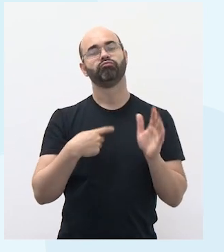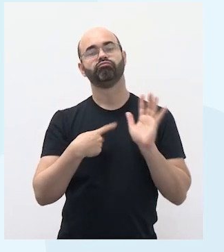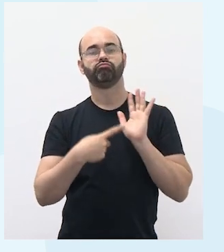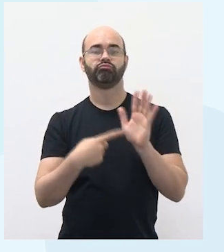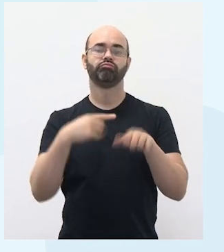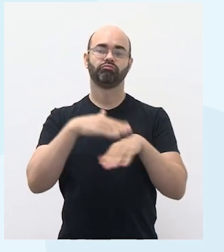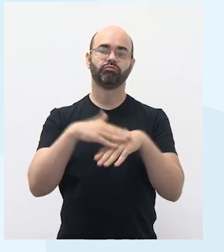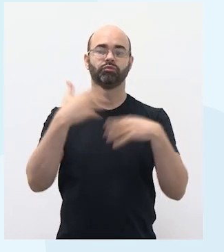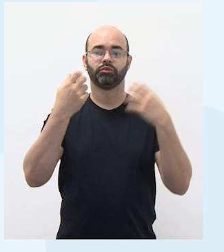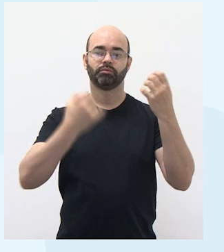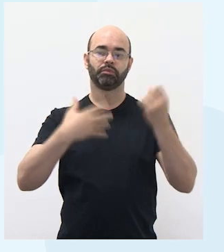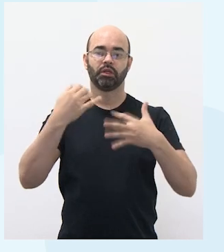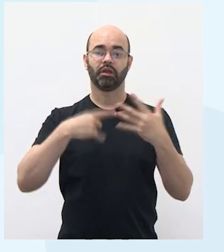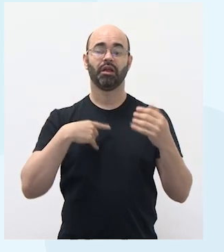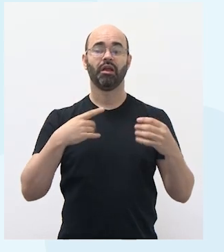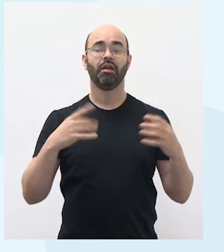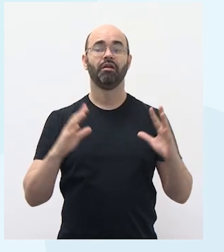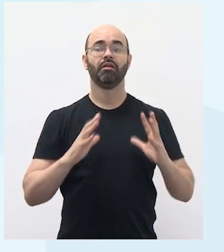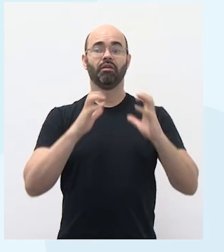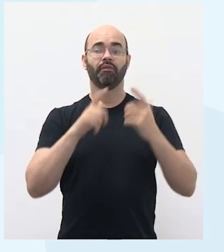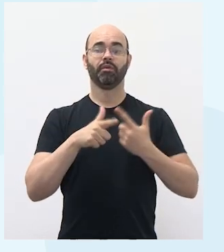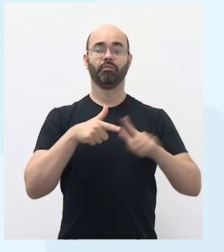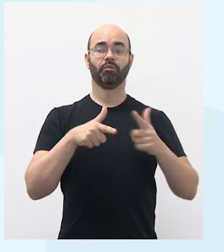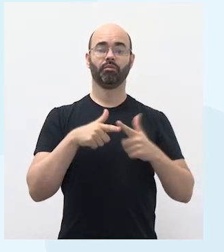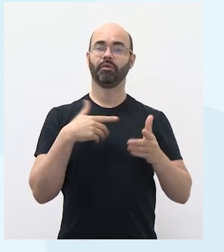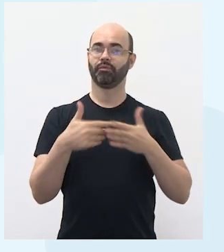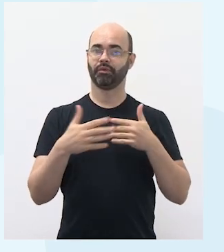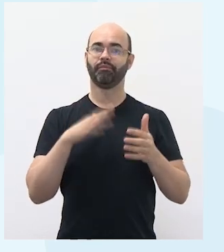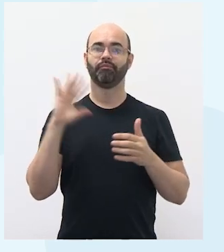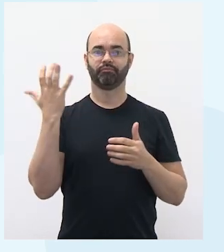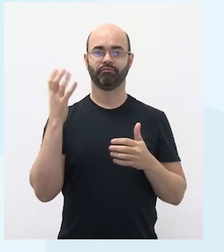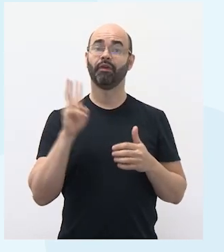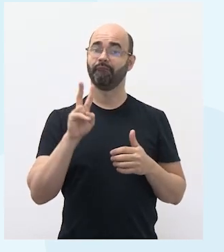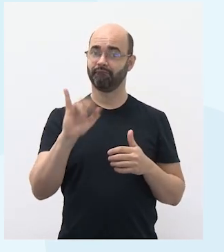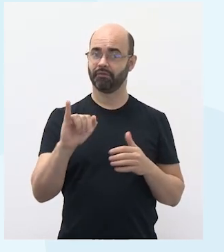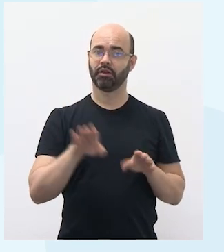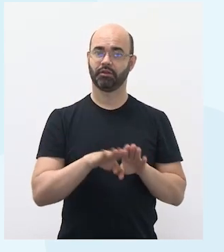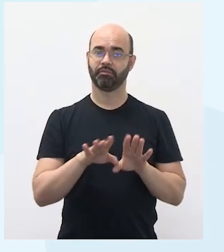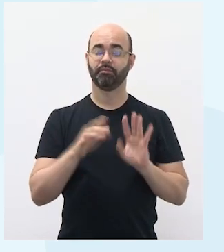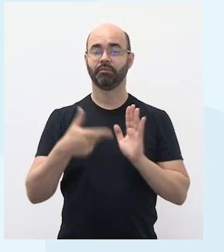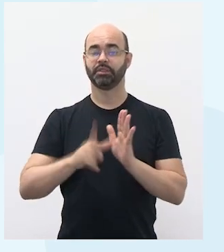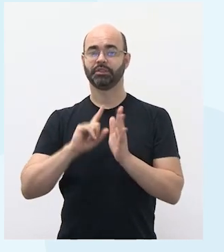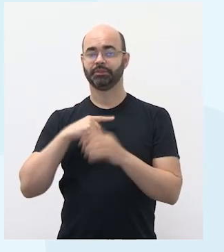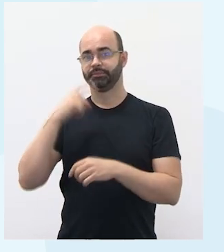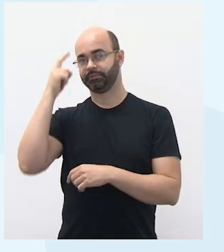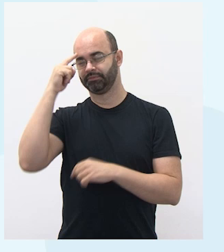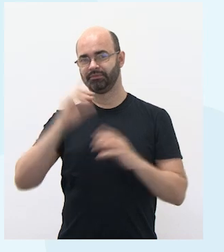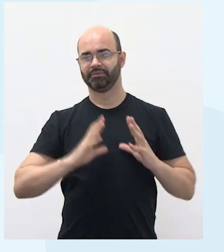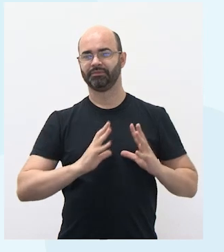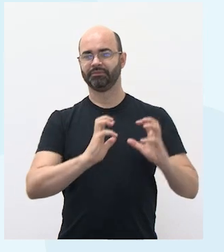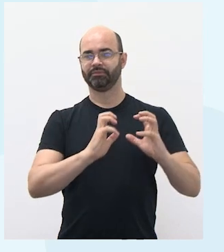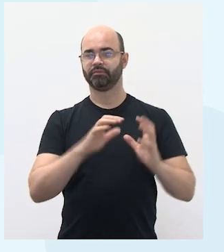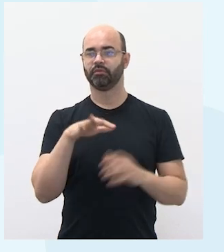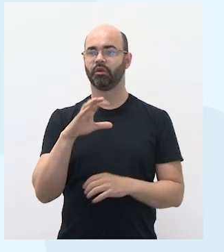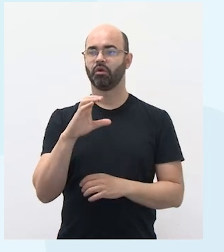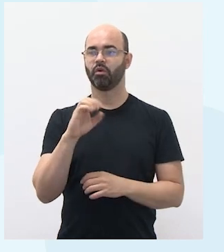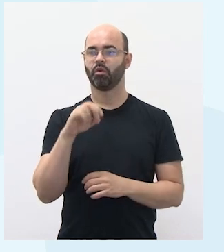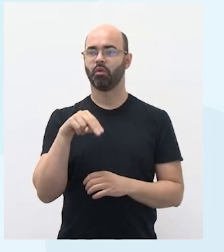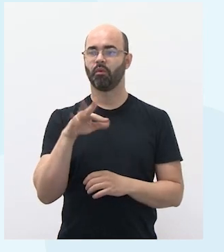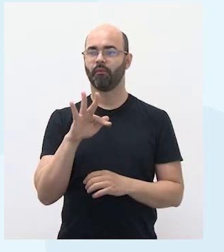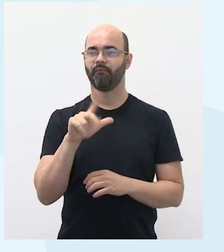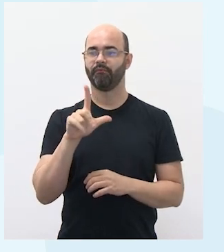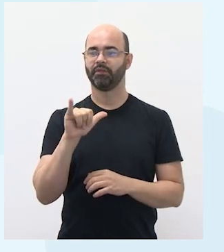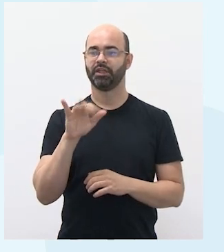é que a gente tenha uma proatividade em rever isso para que o impacto desse conflito não cause